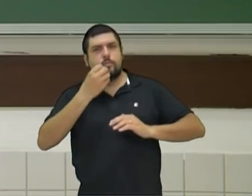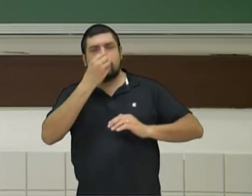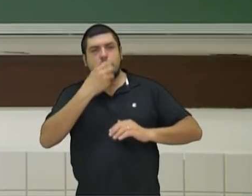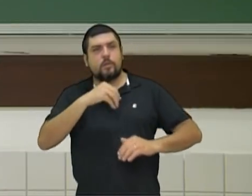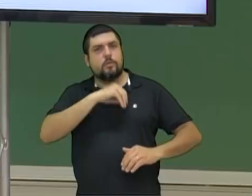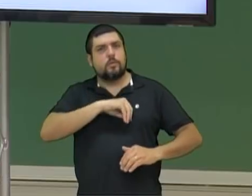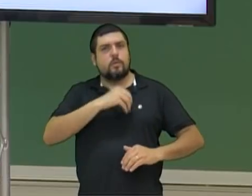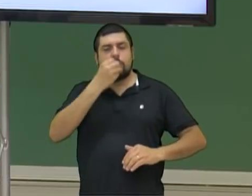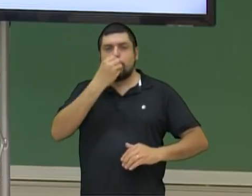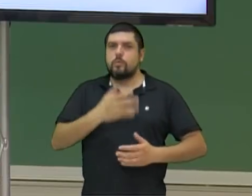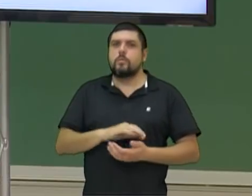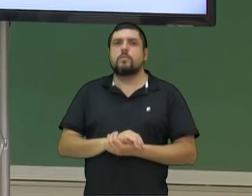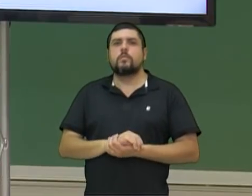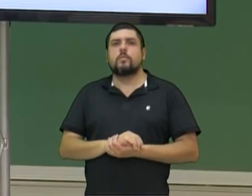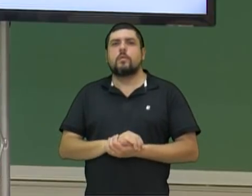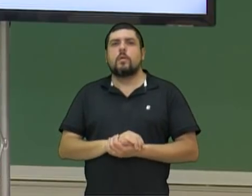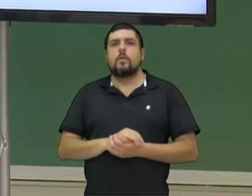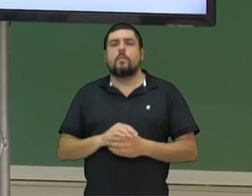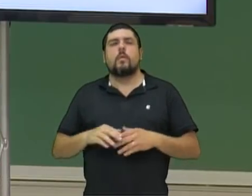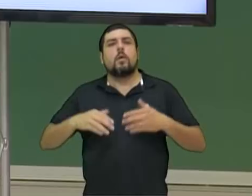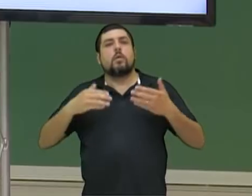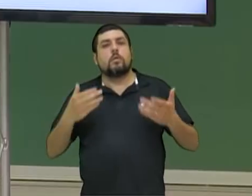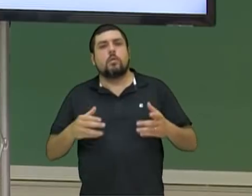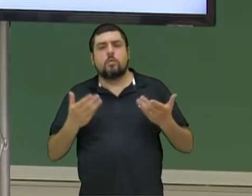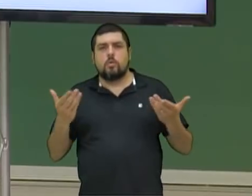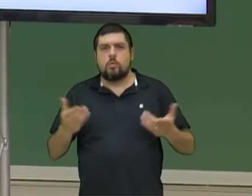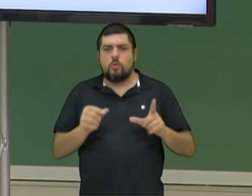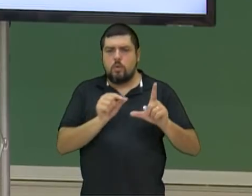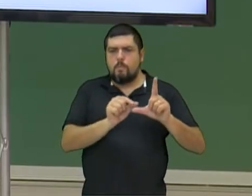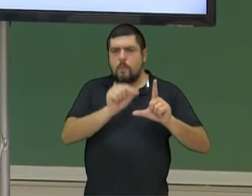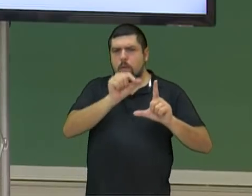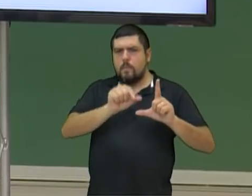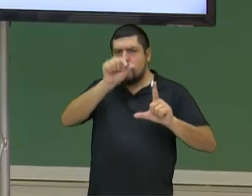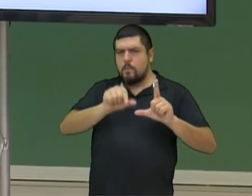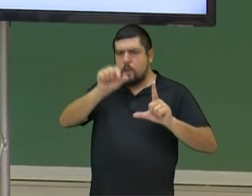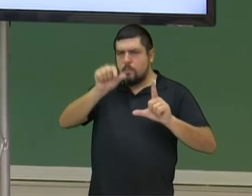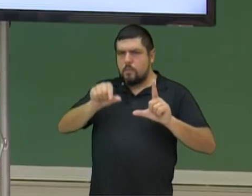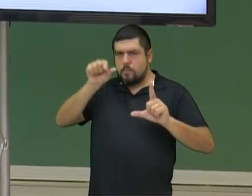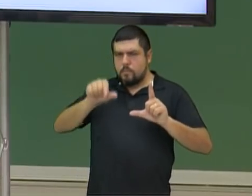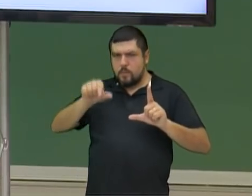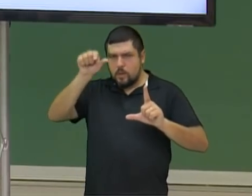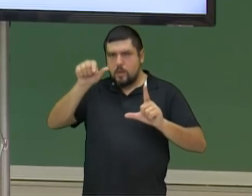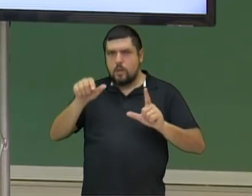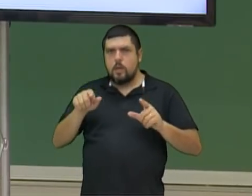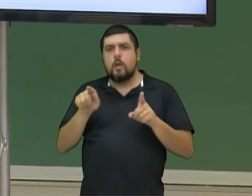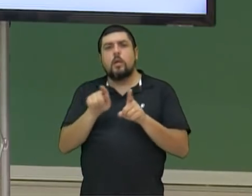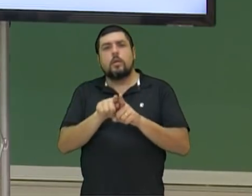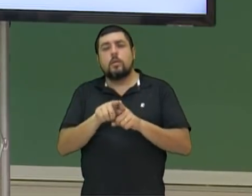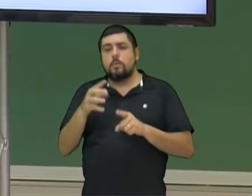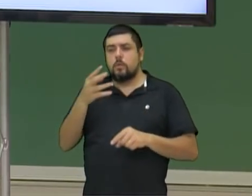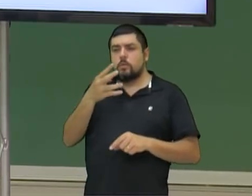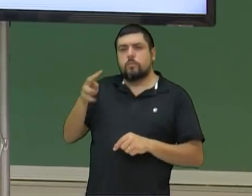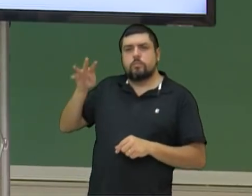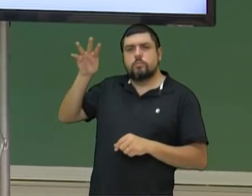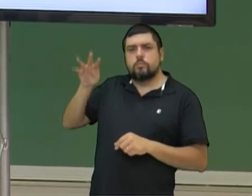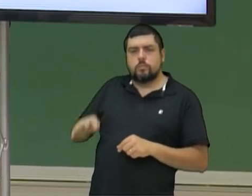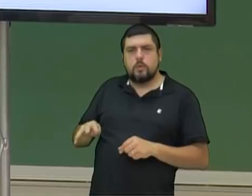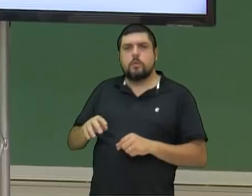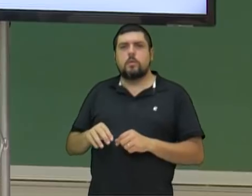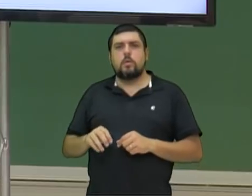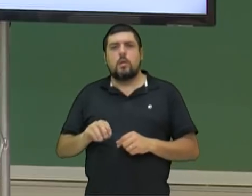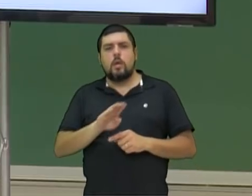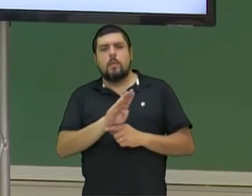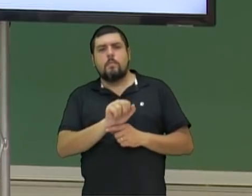nós estudamos hoje? Nós falamos de gráfico de barras e tabelas. O gráfico de barras também pode ser chamado de gráfico de colunas, não é